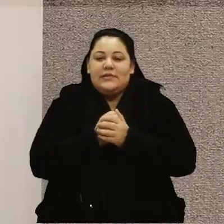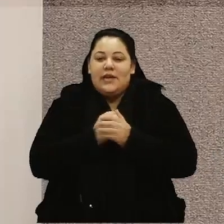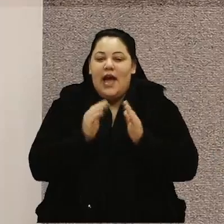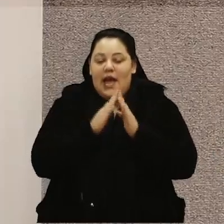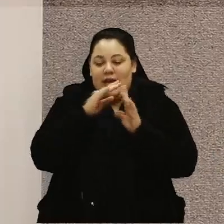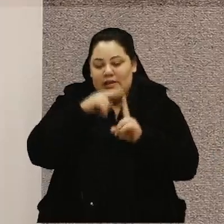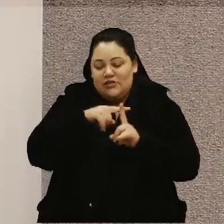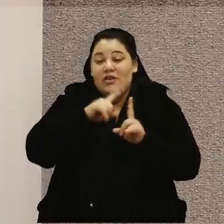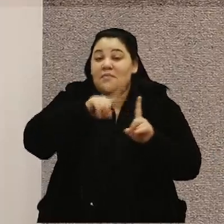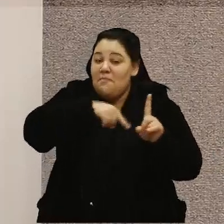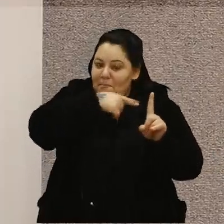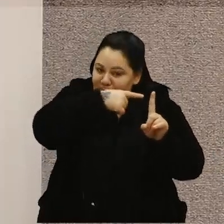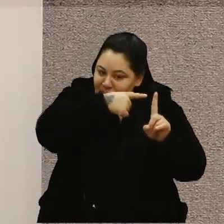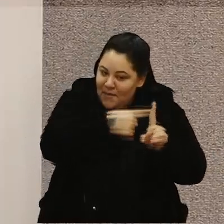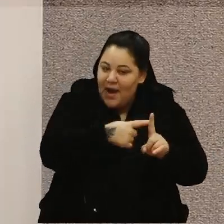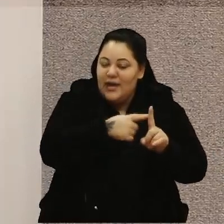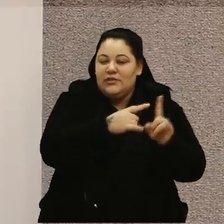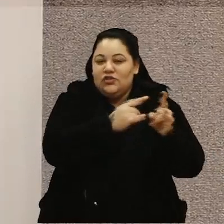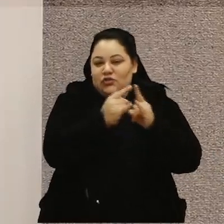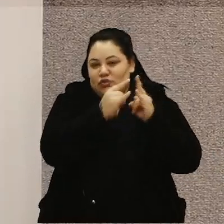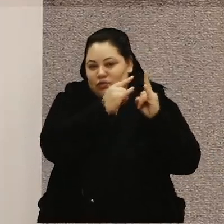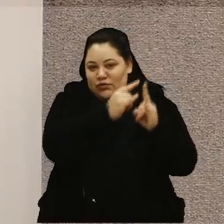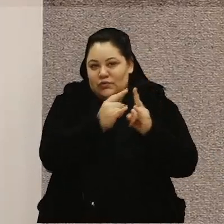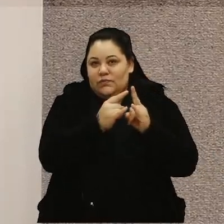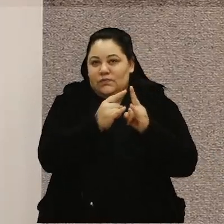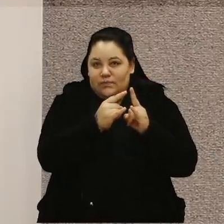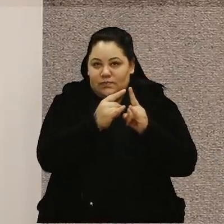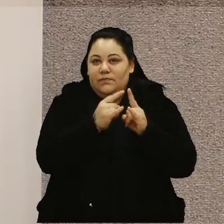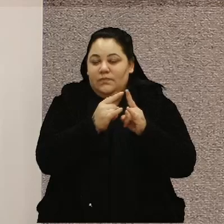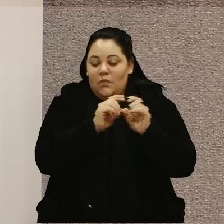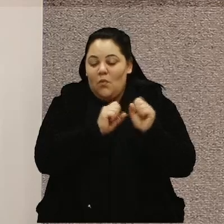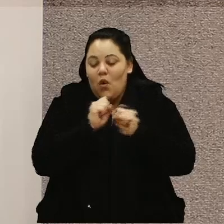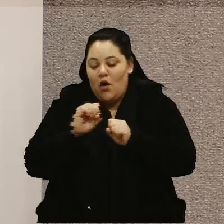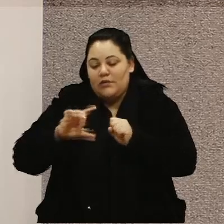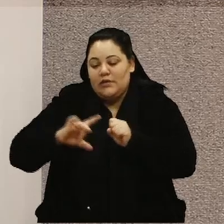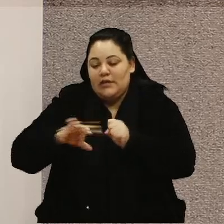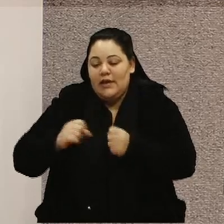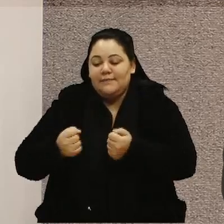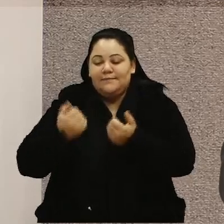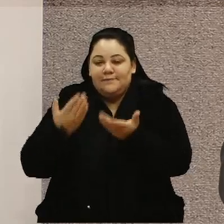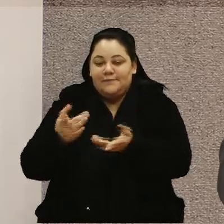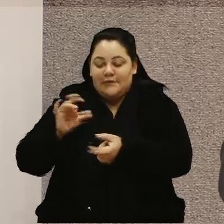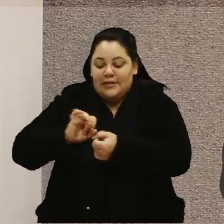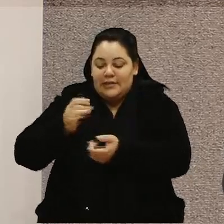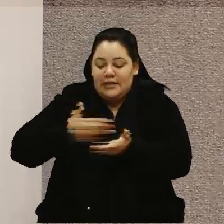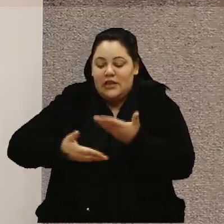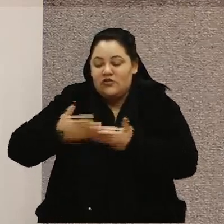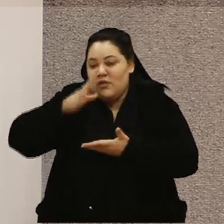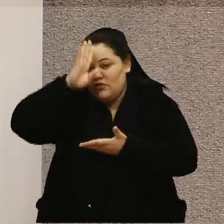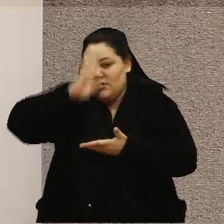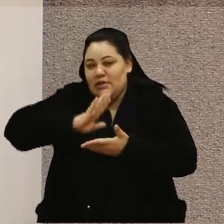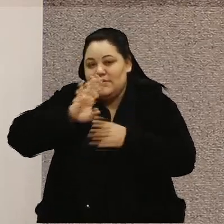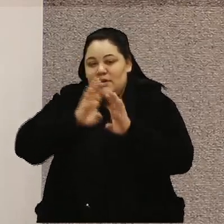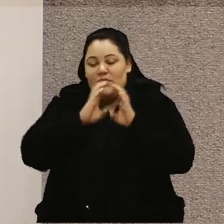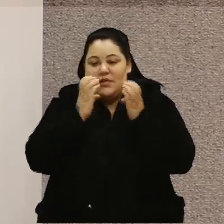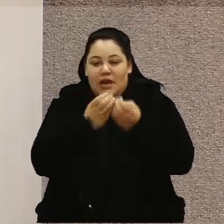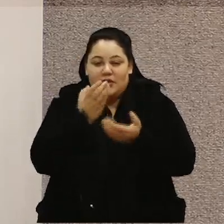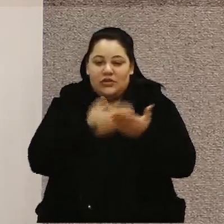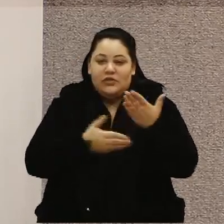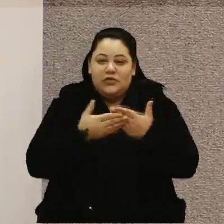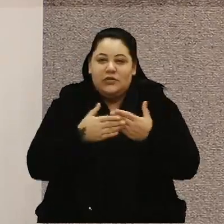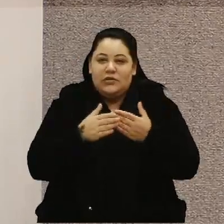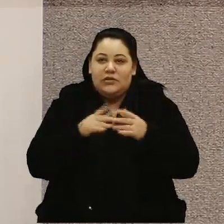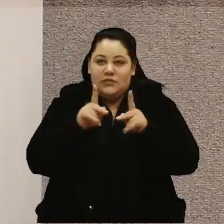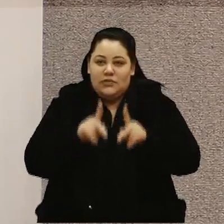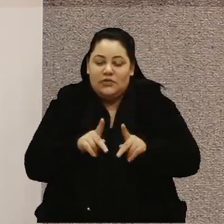mais igrejas, mais instituições da sociedade civil organizada possam prestar esse serviço gratuito e comunitário aí a toda a sociedade